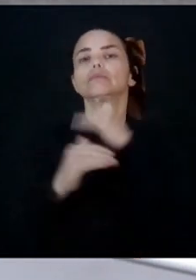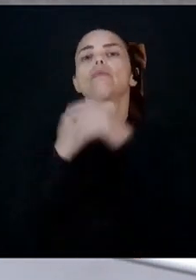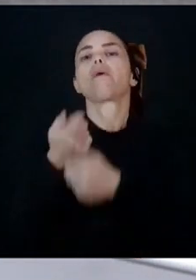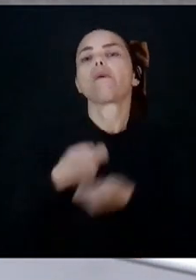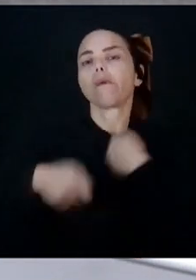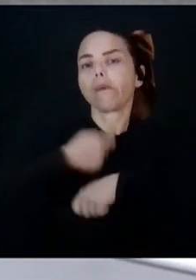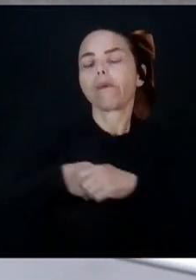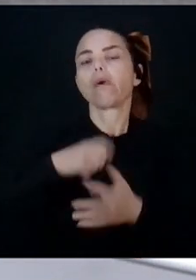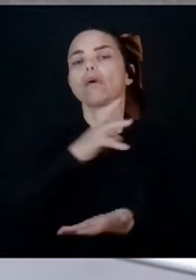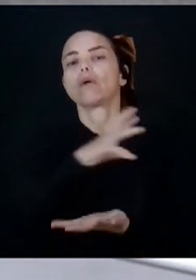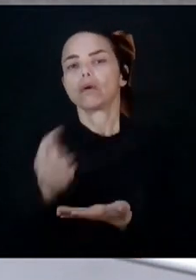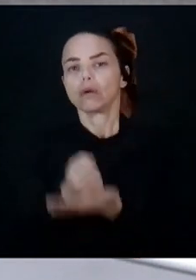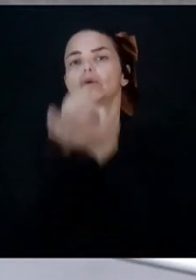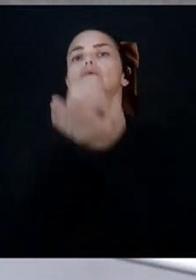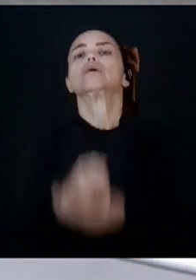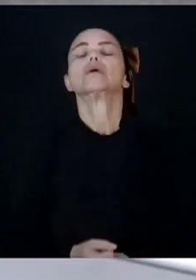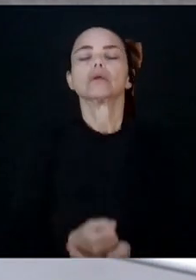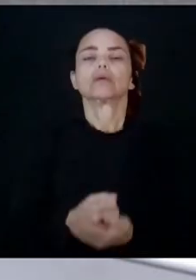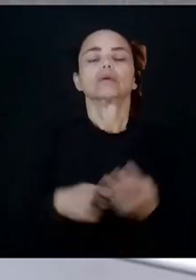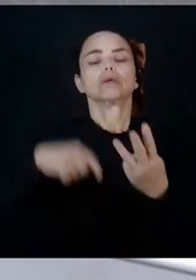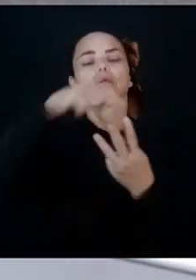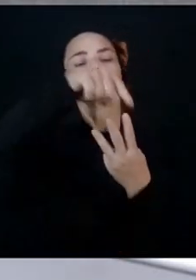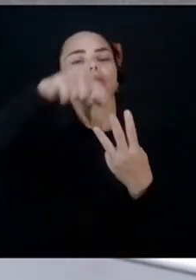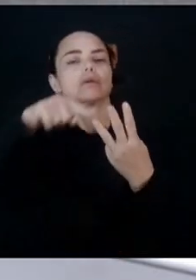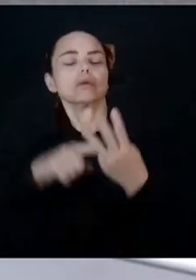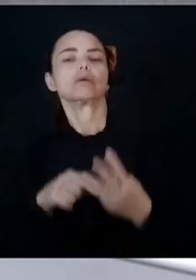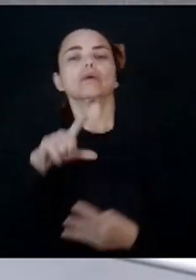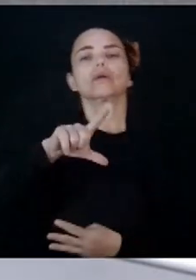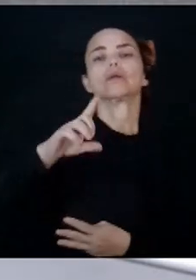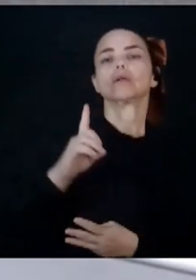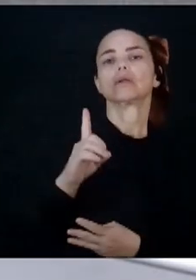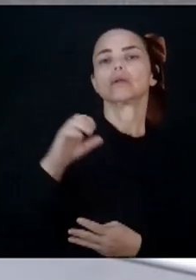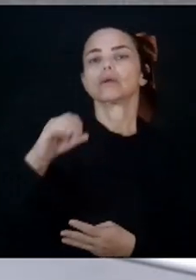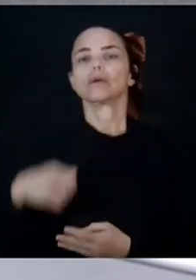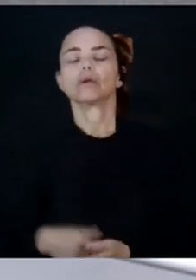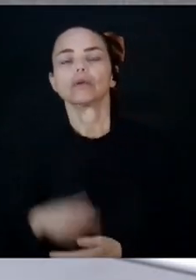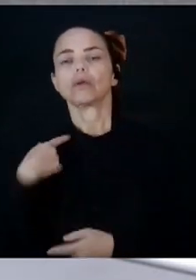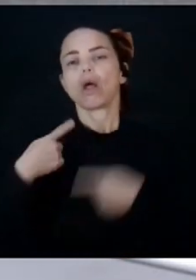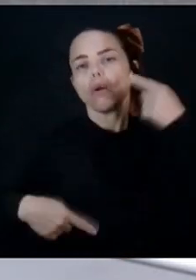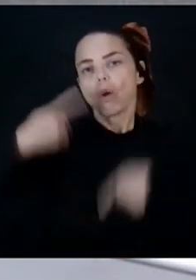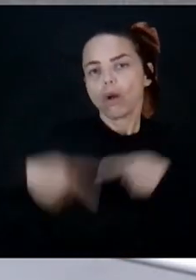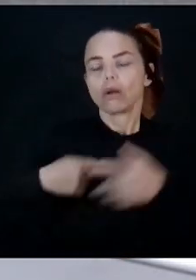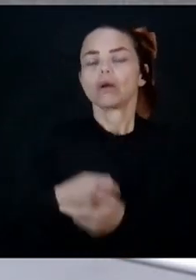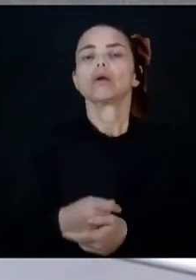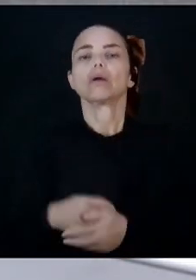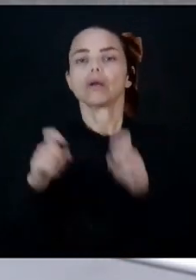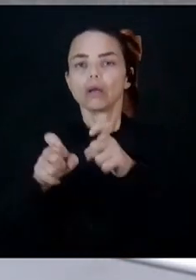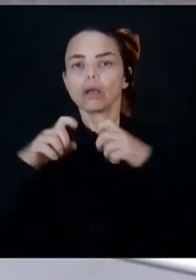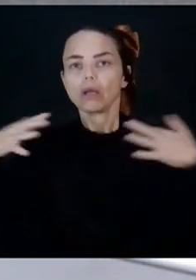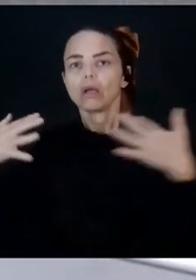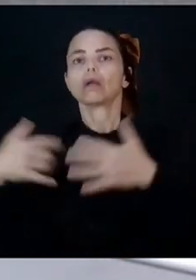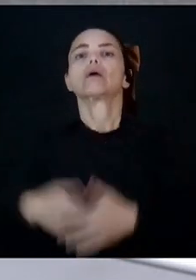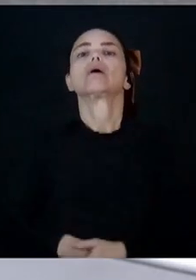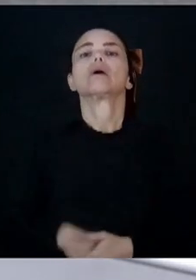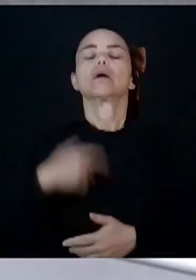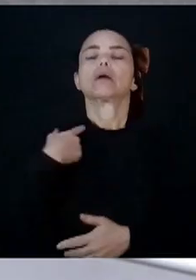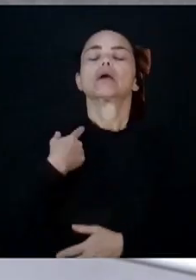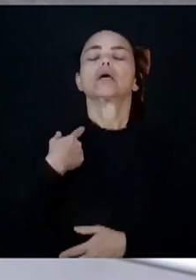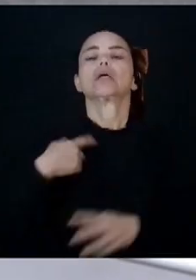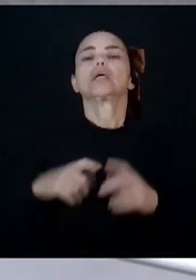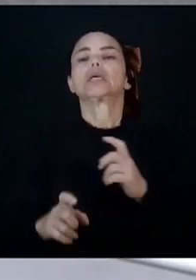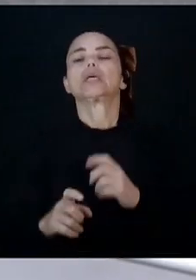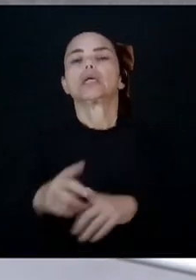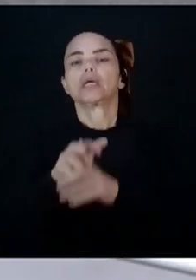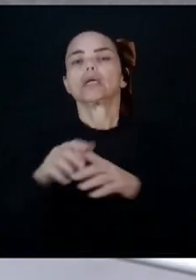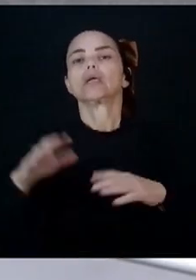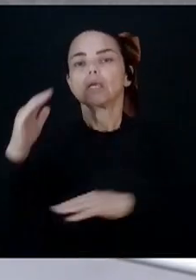sustentabilidade. São 3 pilares que a LDO contempla. Nós debatemos isso na audiência pública aqui na Câmara, muito frequentado